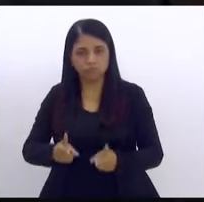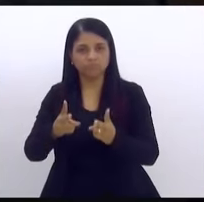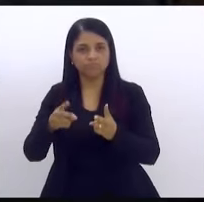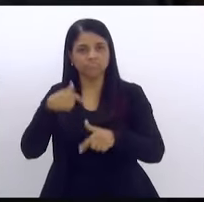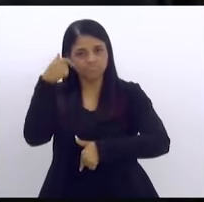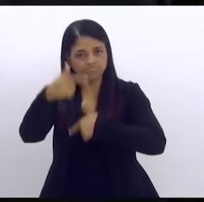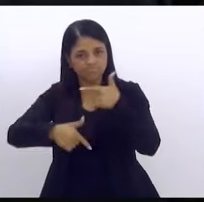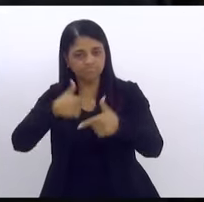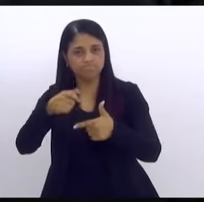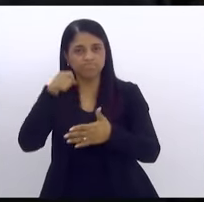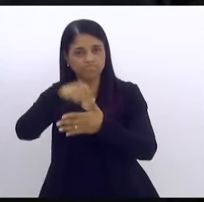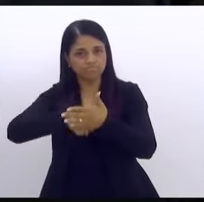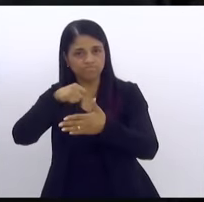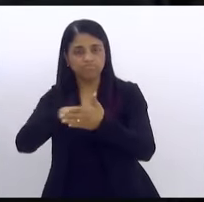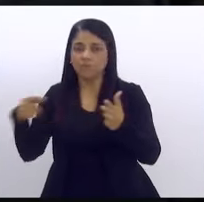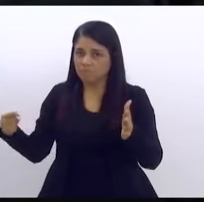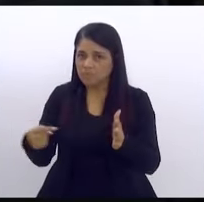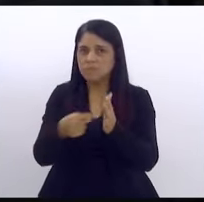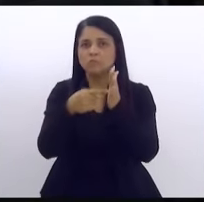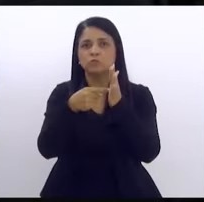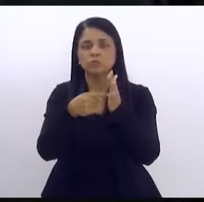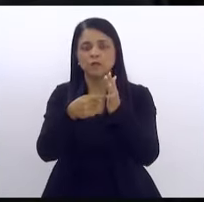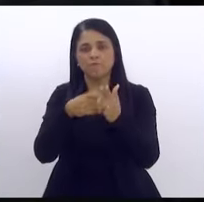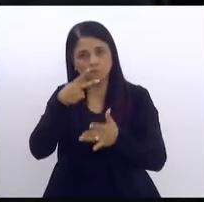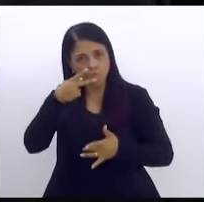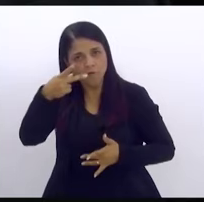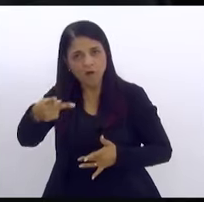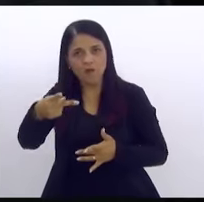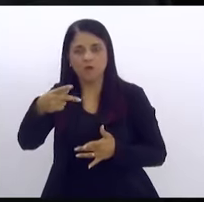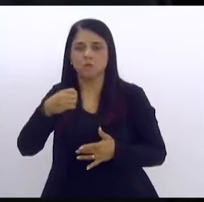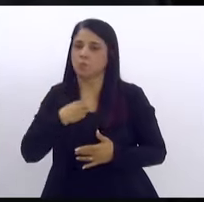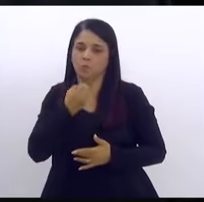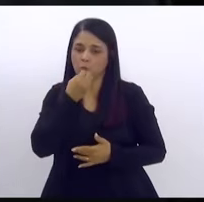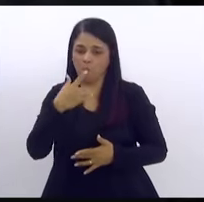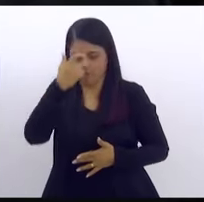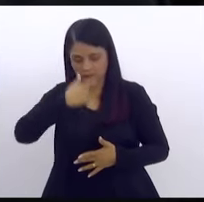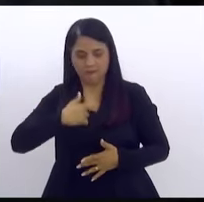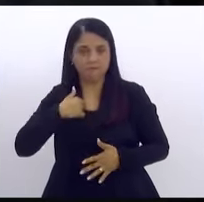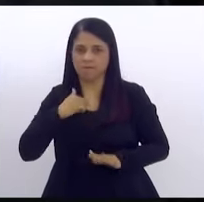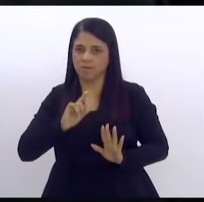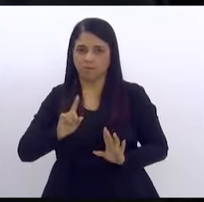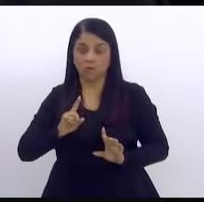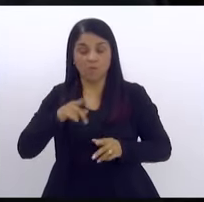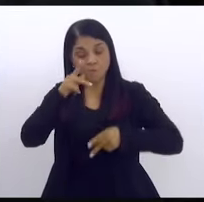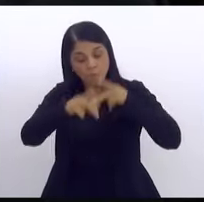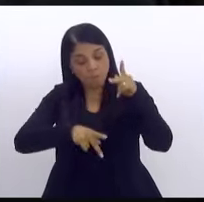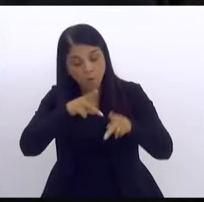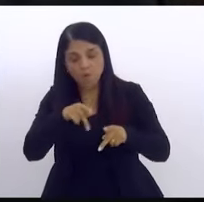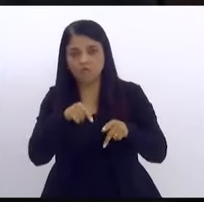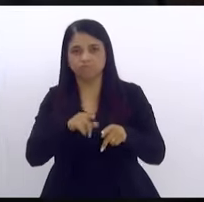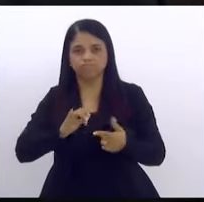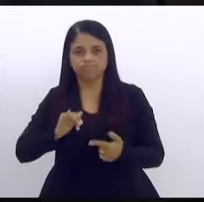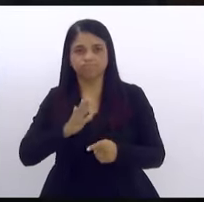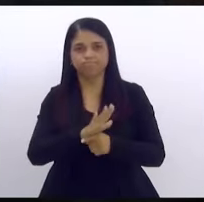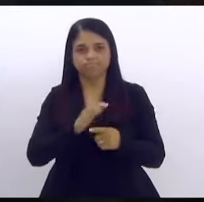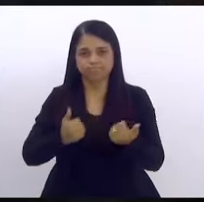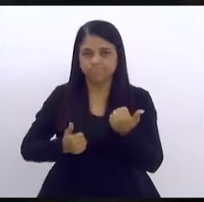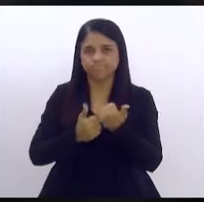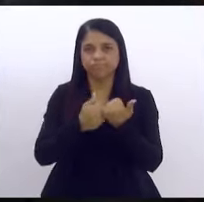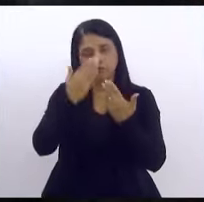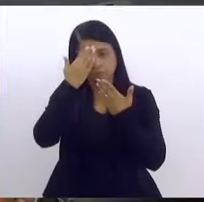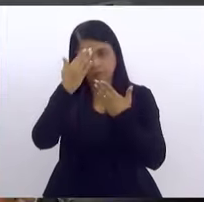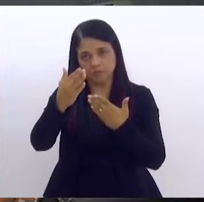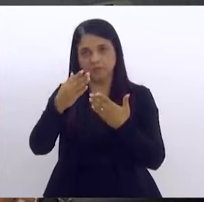capacidade de me indignar, vou denunciar, vou falar, não para o meu bem, mas para o bem do povo do Rio de Janeiro. Muito obrigado.